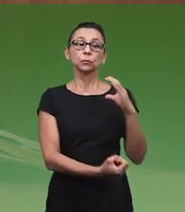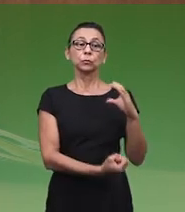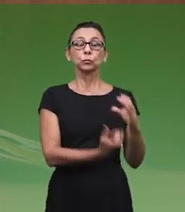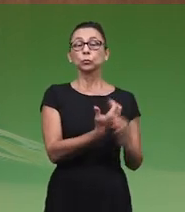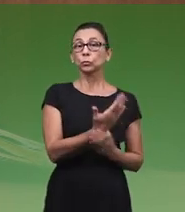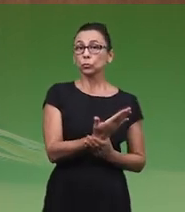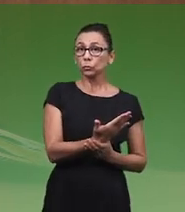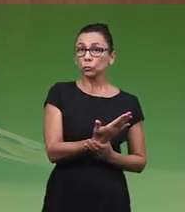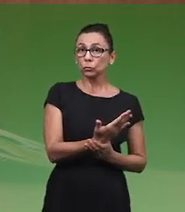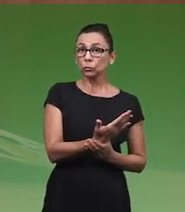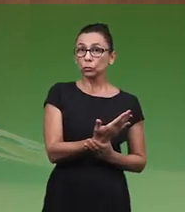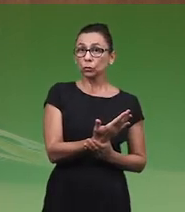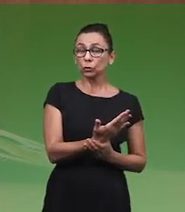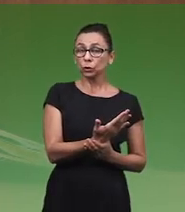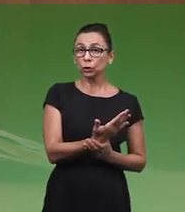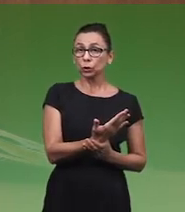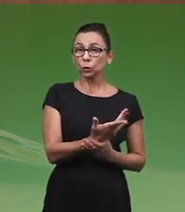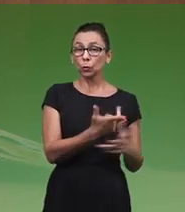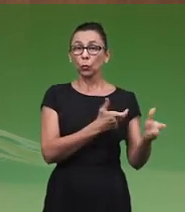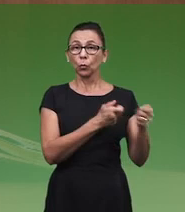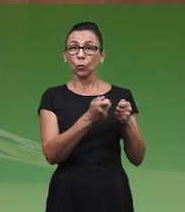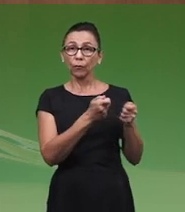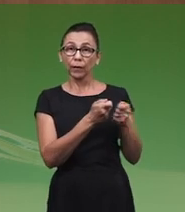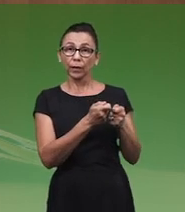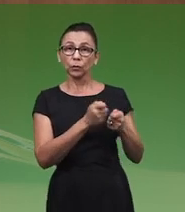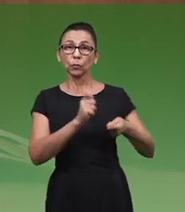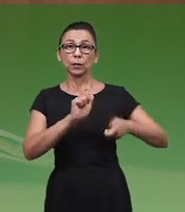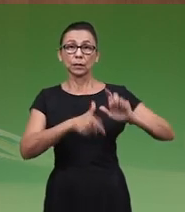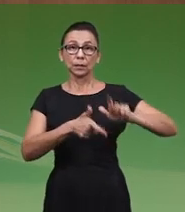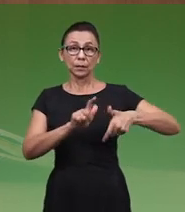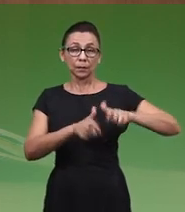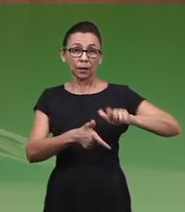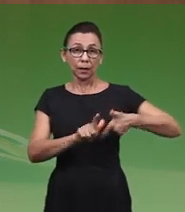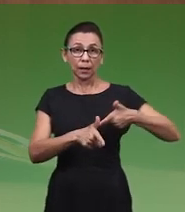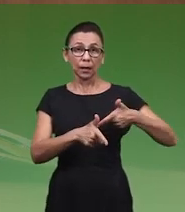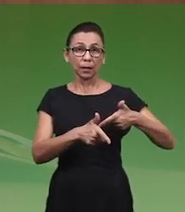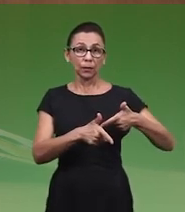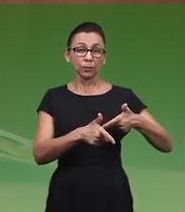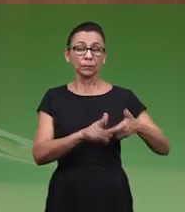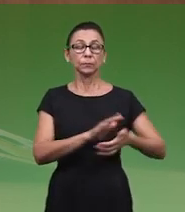sede do seu reino de Israel em Gibeá.